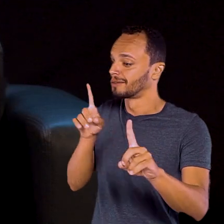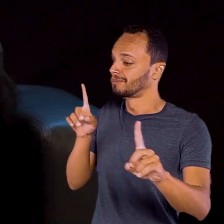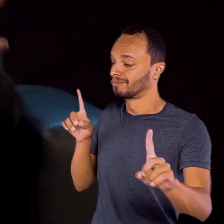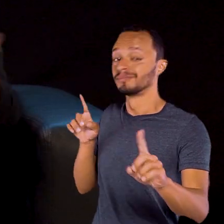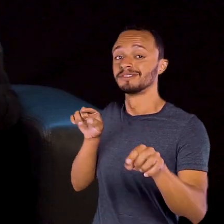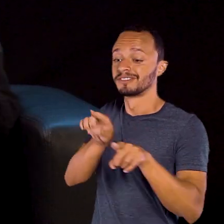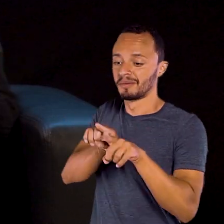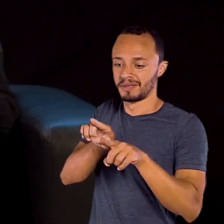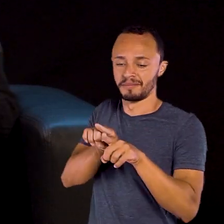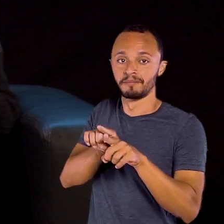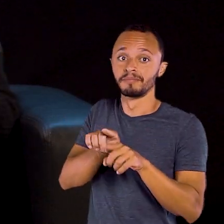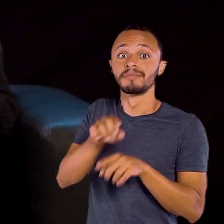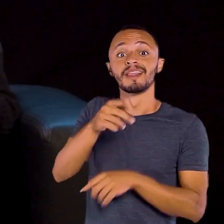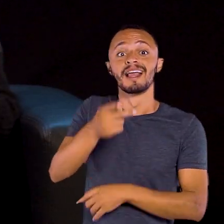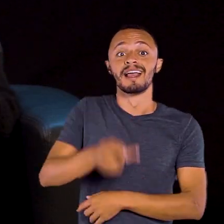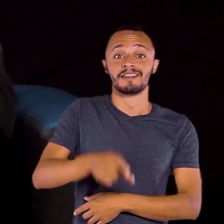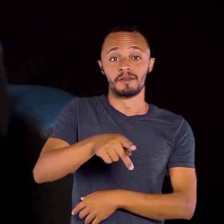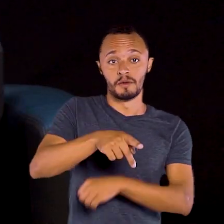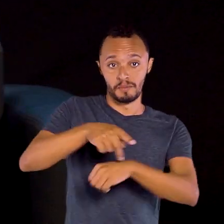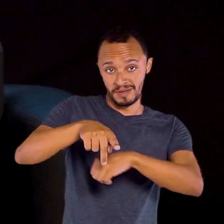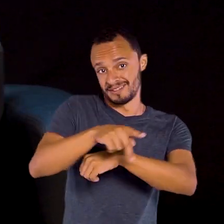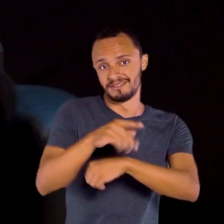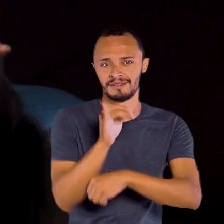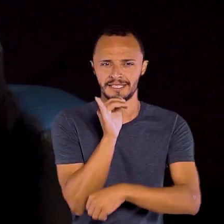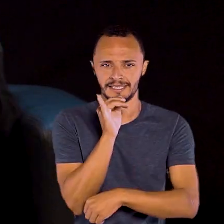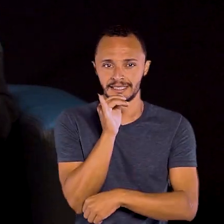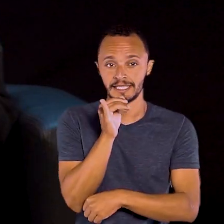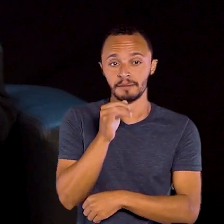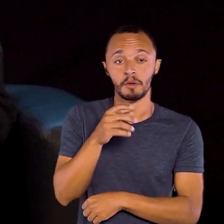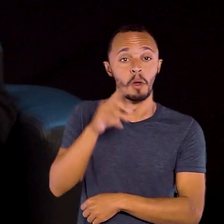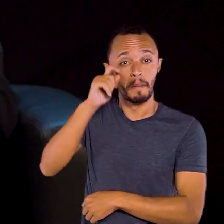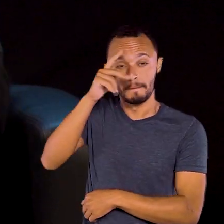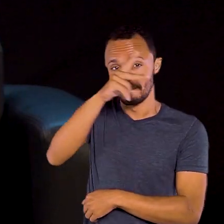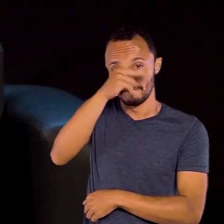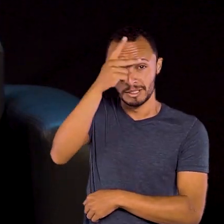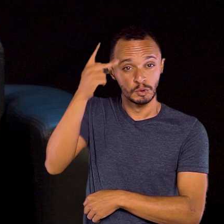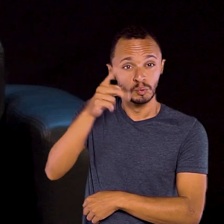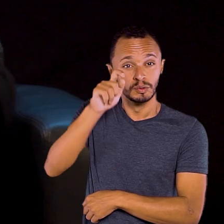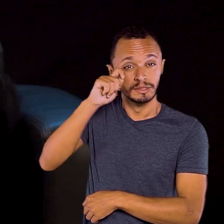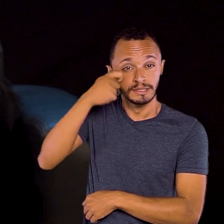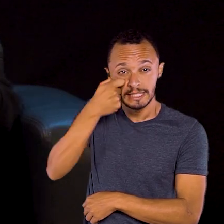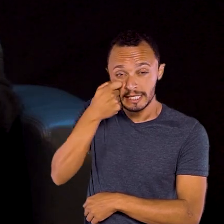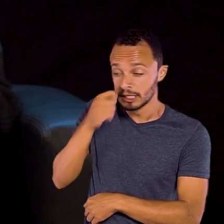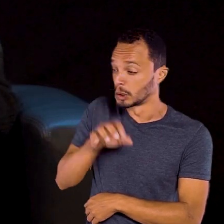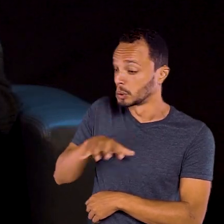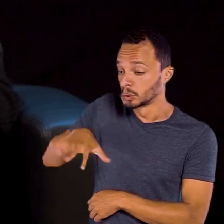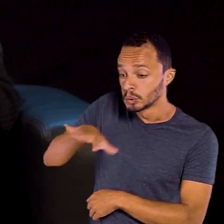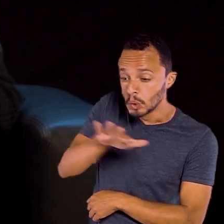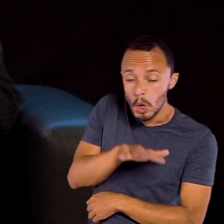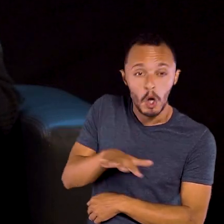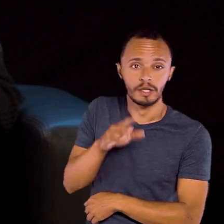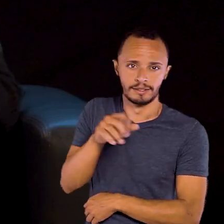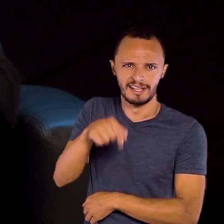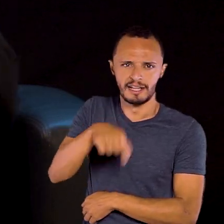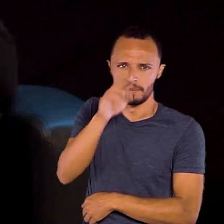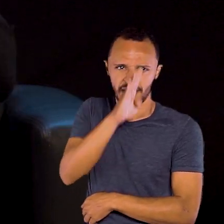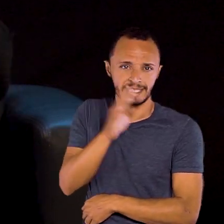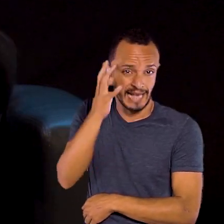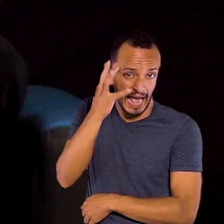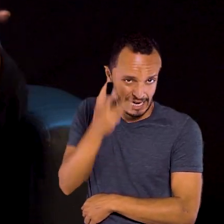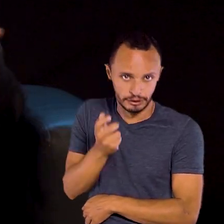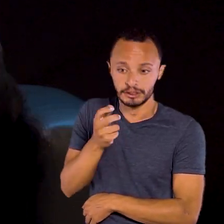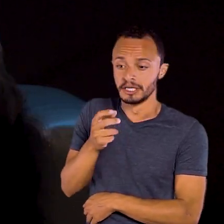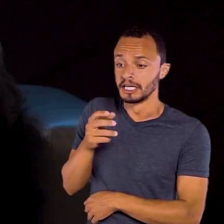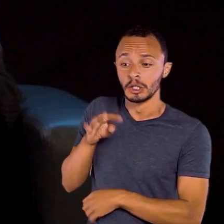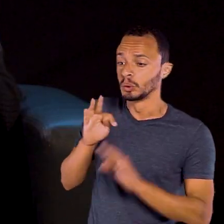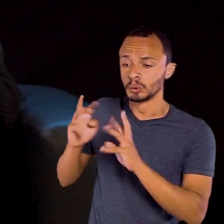que todas as pessoas negras têm a mesma experiência, que todas as pessoas negras são iguais, que todo mundo tem o mesmo background, que